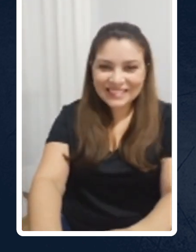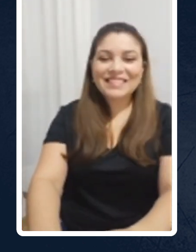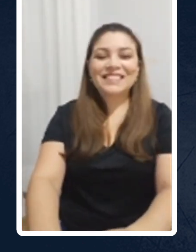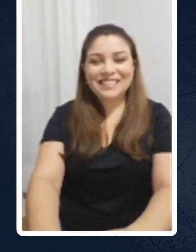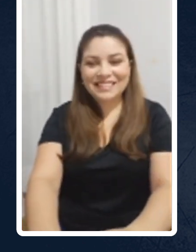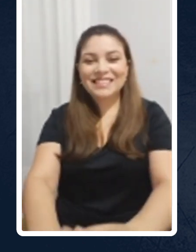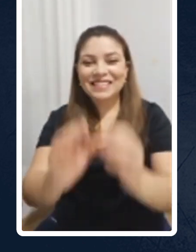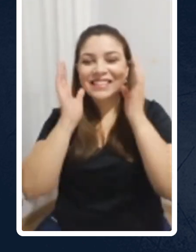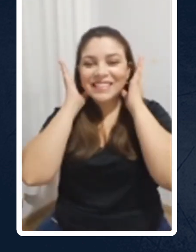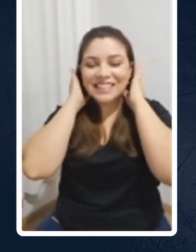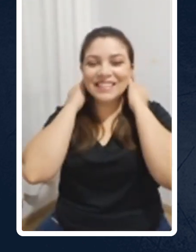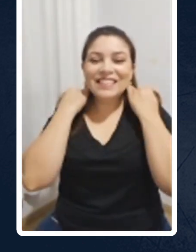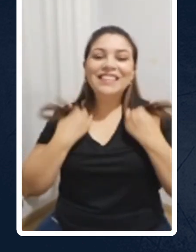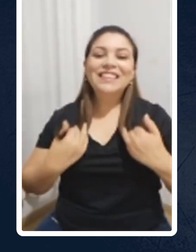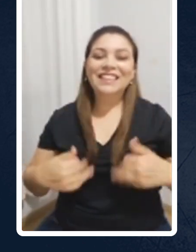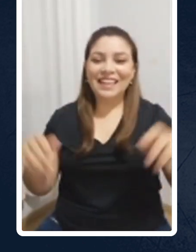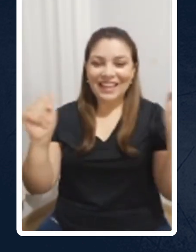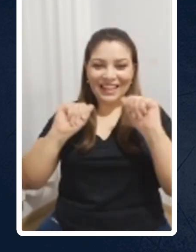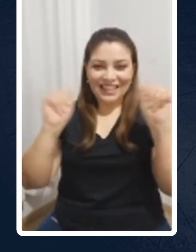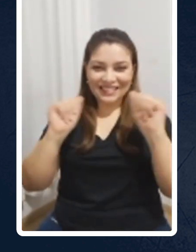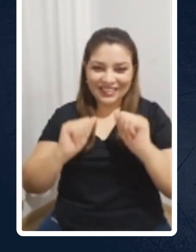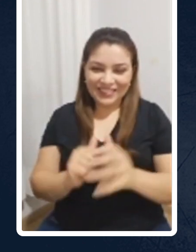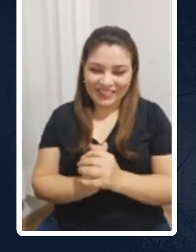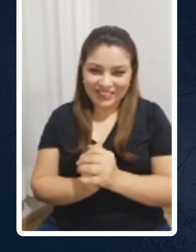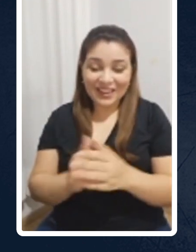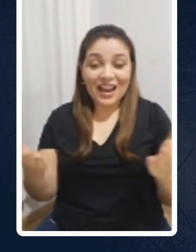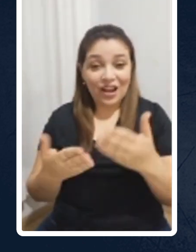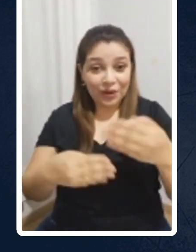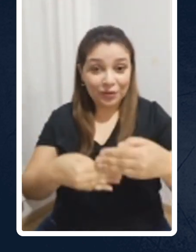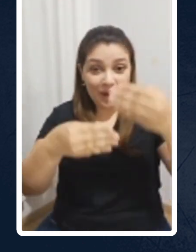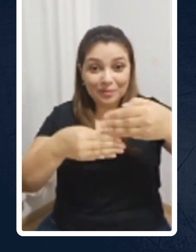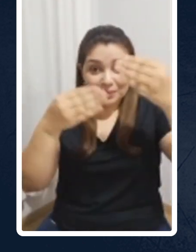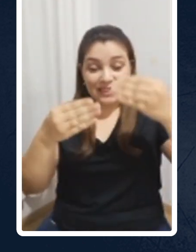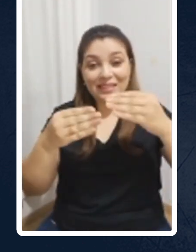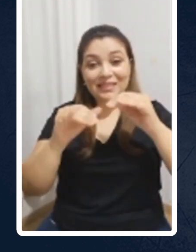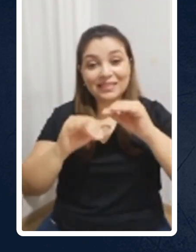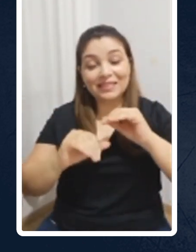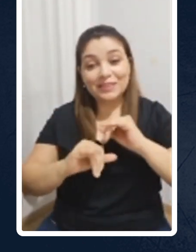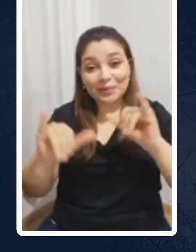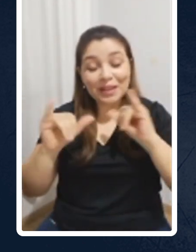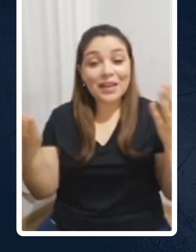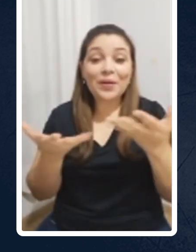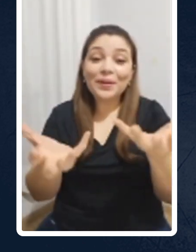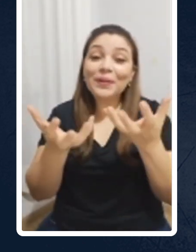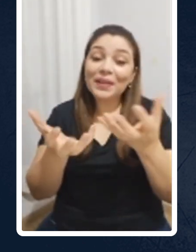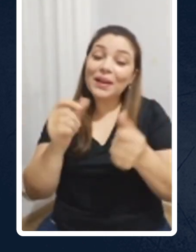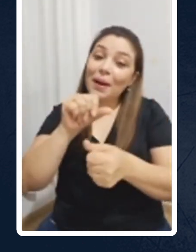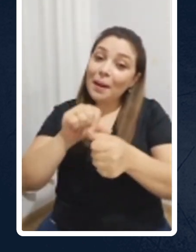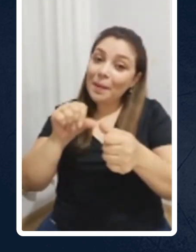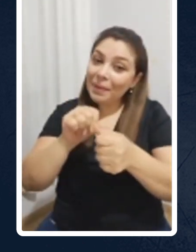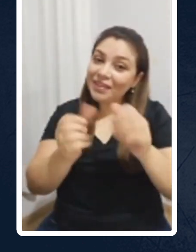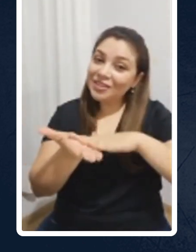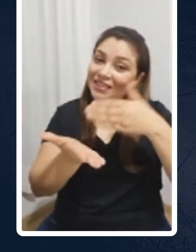Adoro! Eu vou abrir os comentários e eu gostaria que a Paty desse o seu